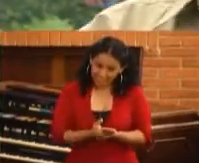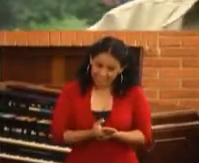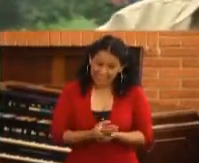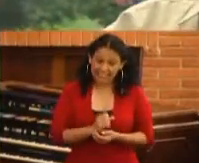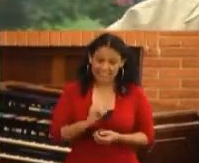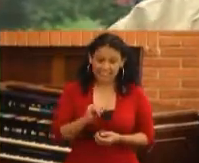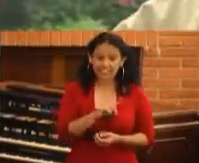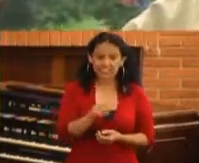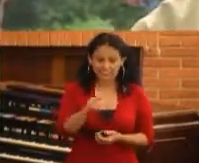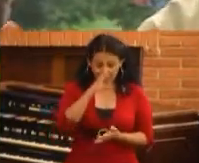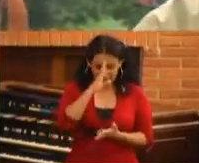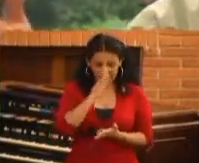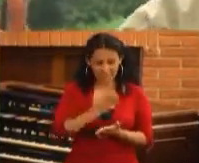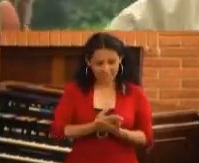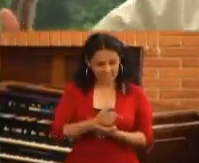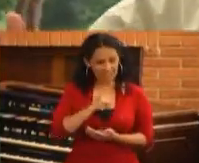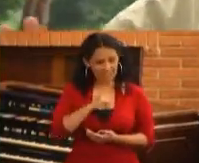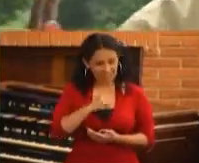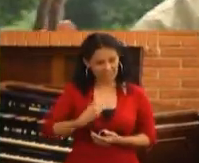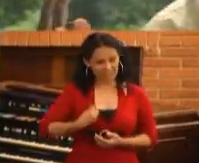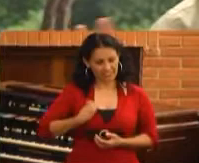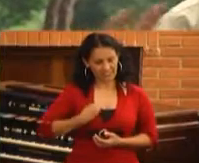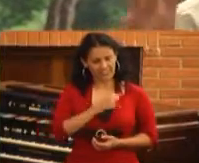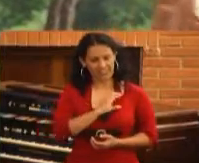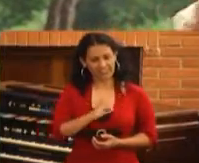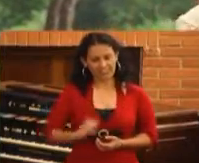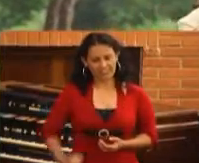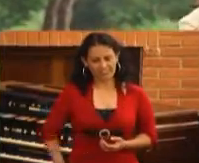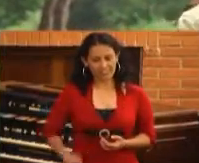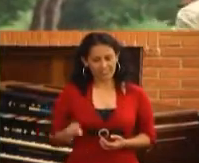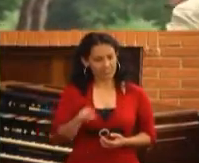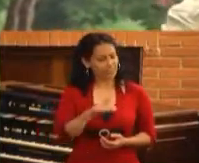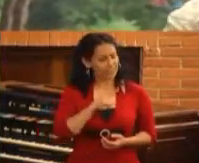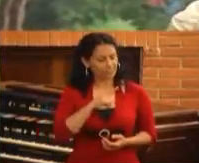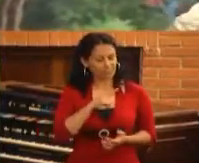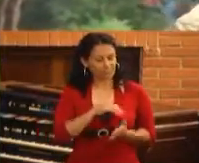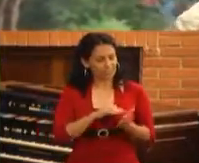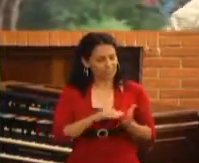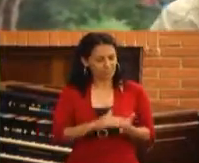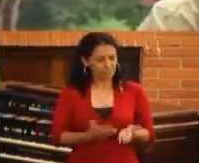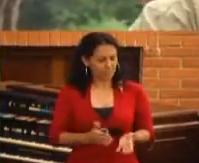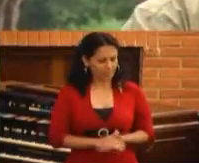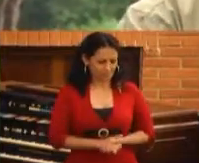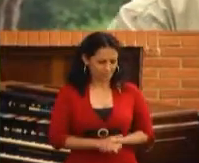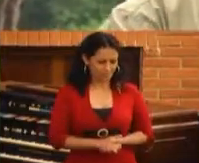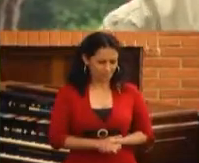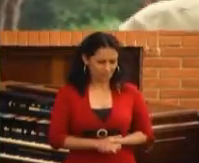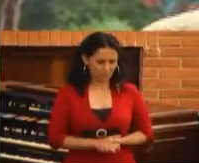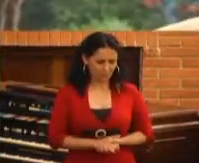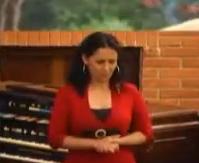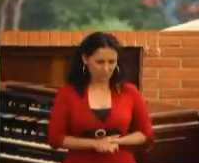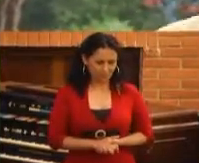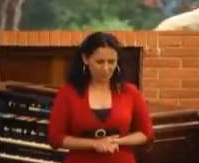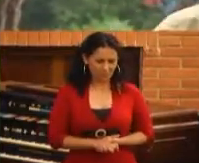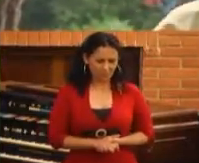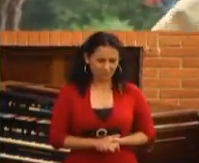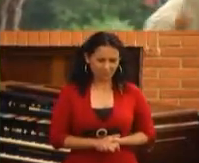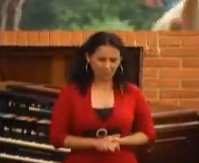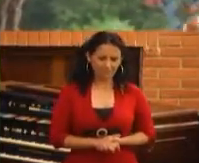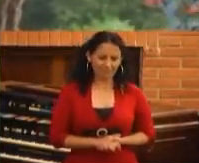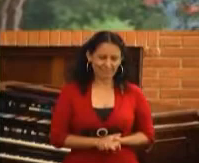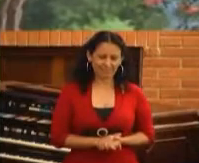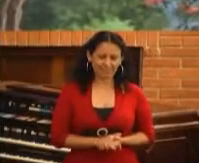Cristo. Um dia desse, um irmão disse, eu digo, eu já sei disso, irmão. Como é que você sabe? Alguém lhe